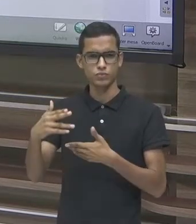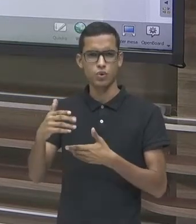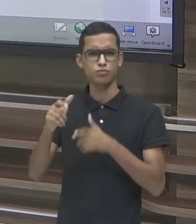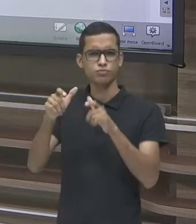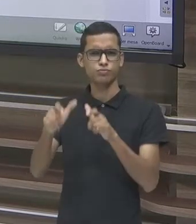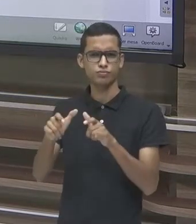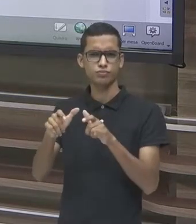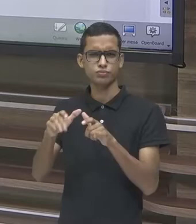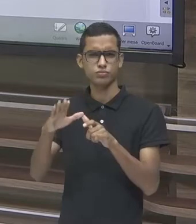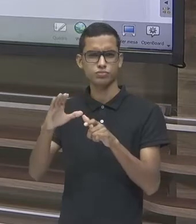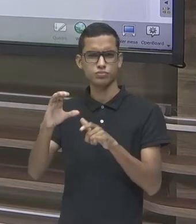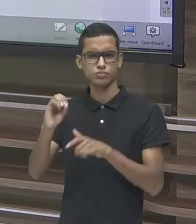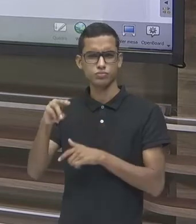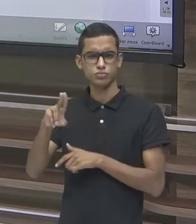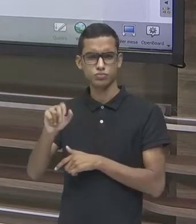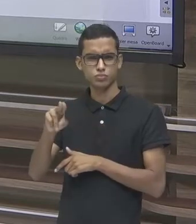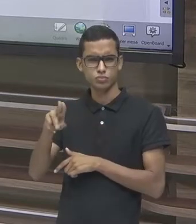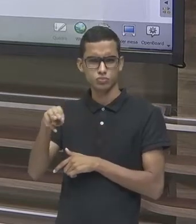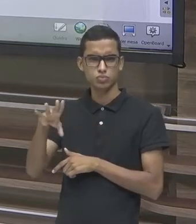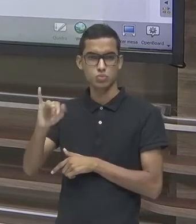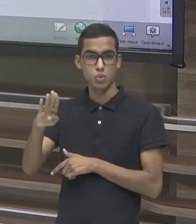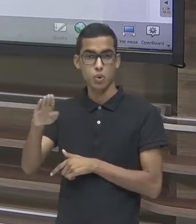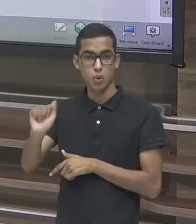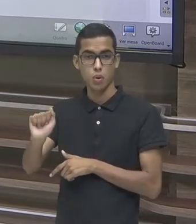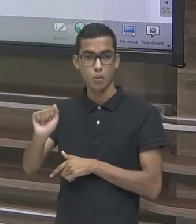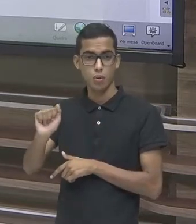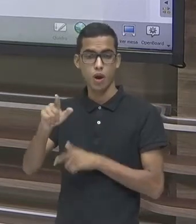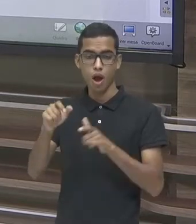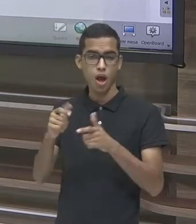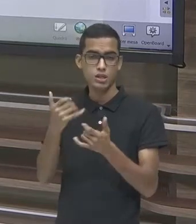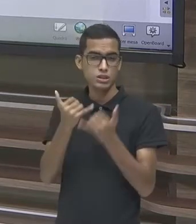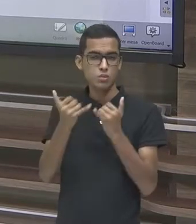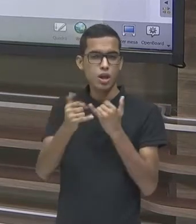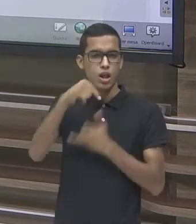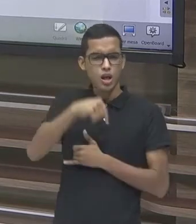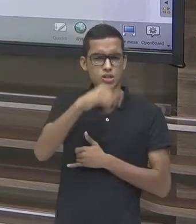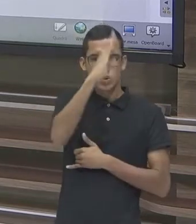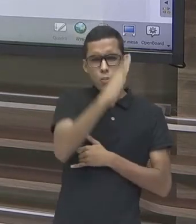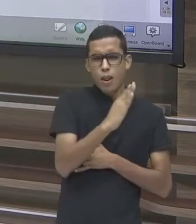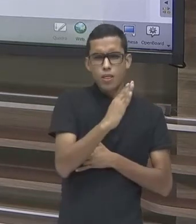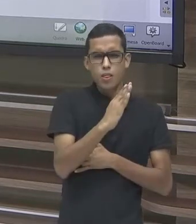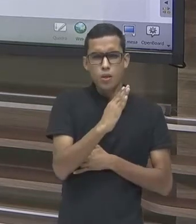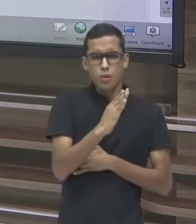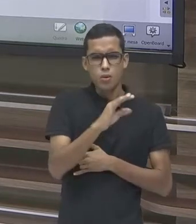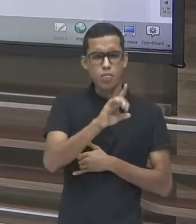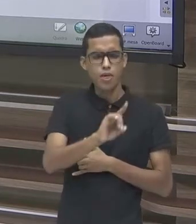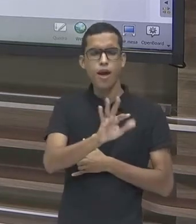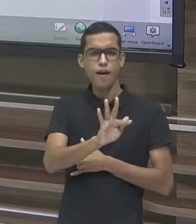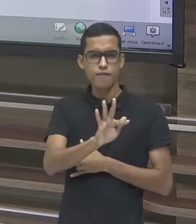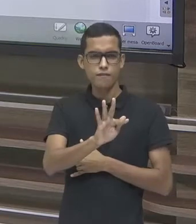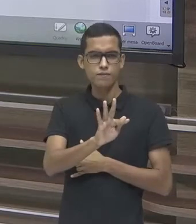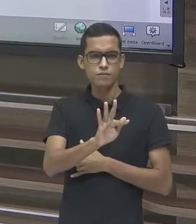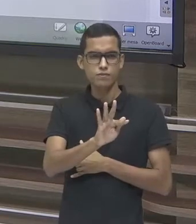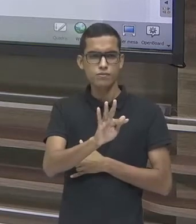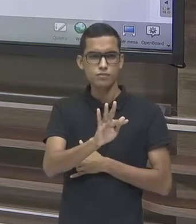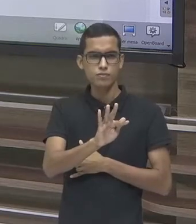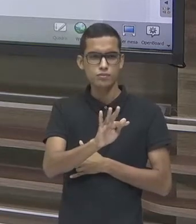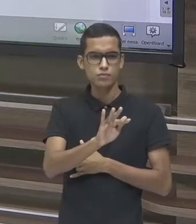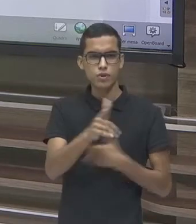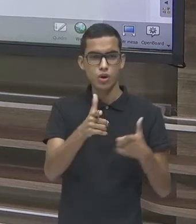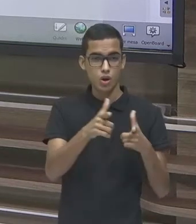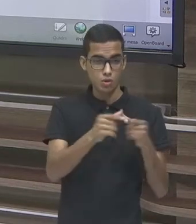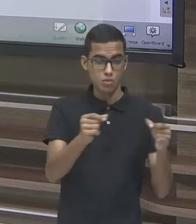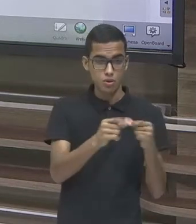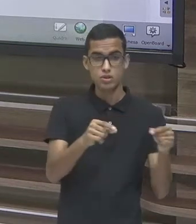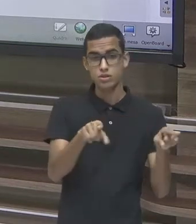Colômbia? É algo diferente? É a mesma coisa que o nosso aqui, Distrito Federal. Então, ele tem o mesmo status. O Washington DC, Brasília,